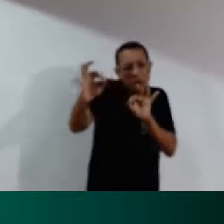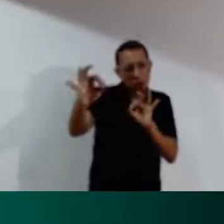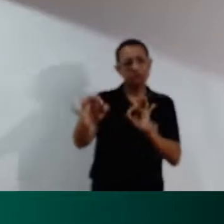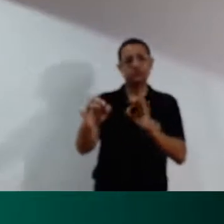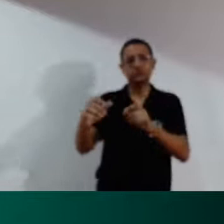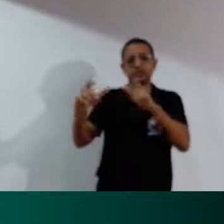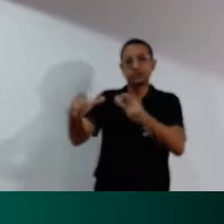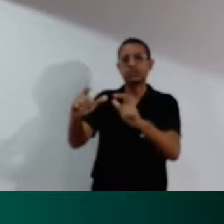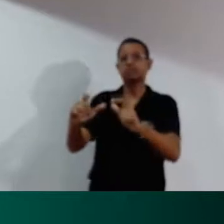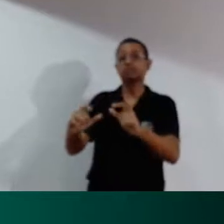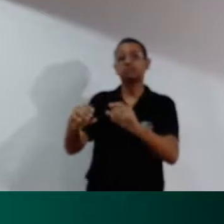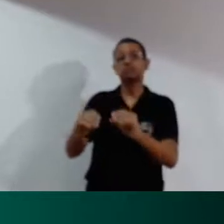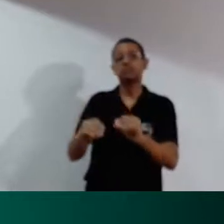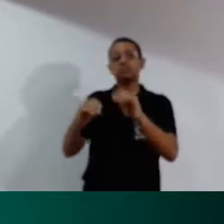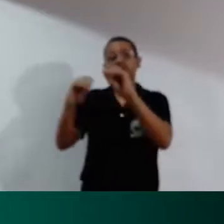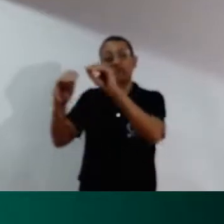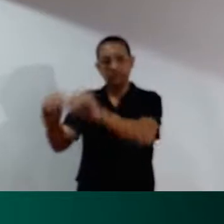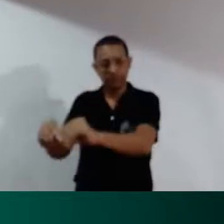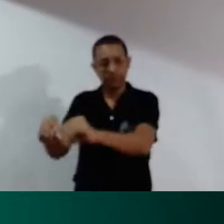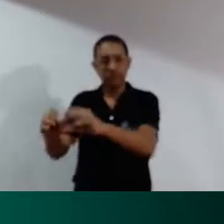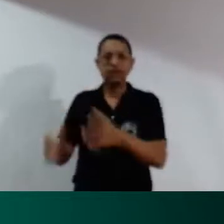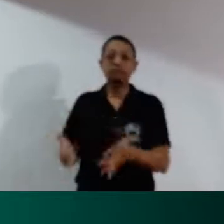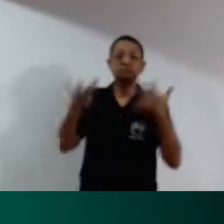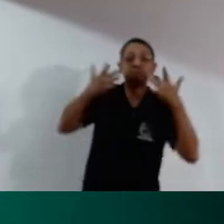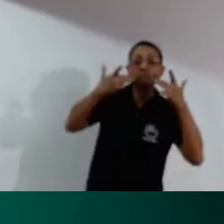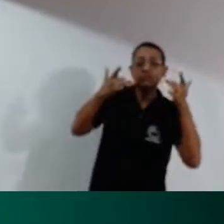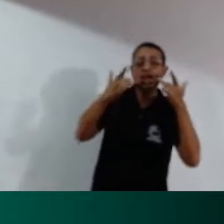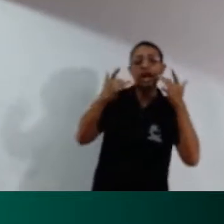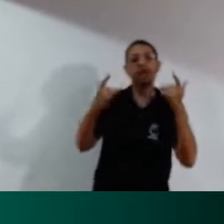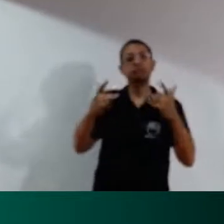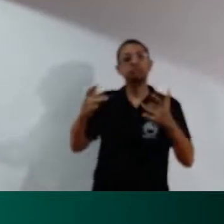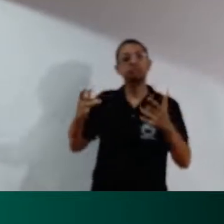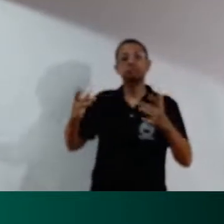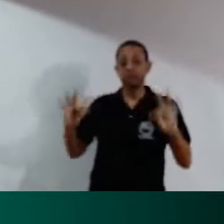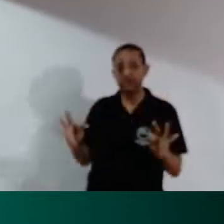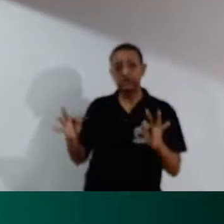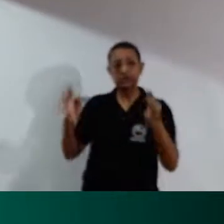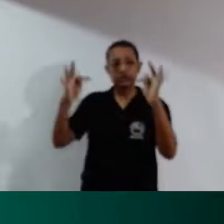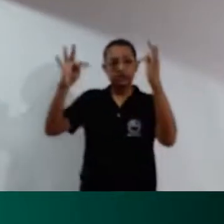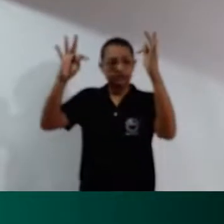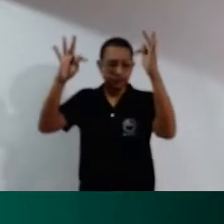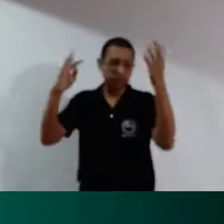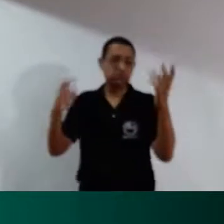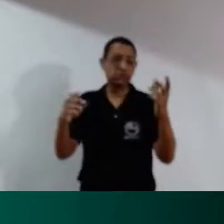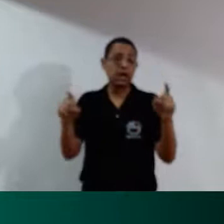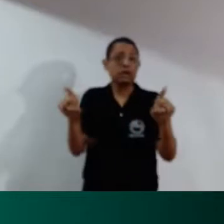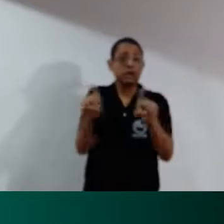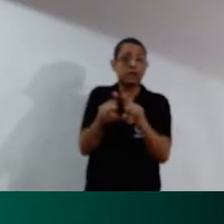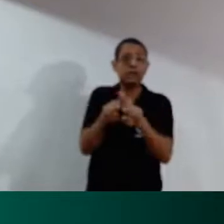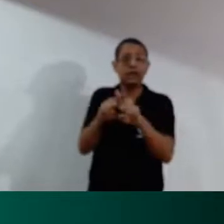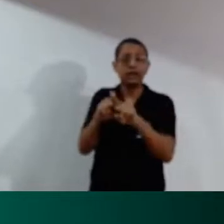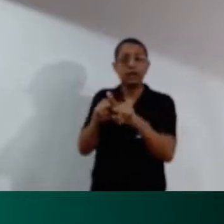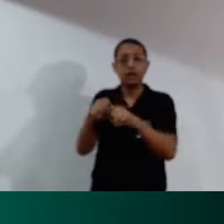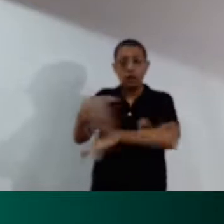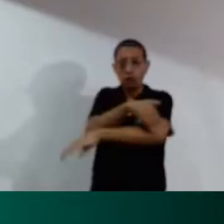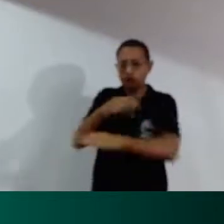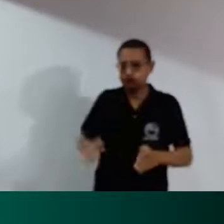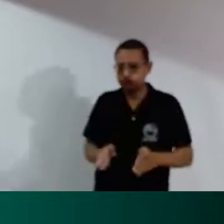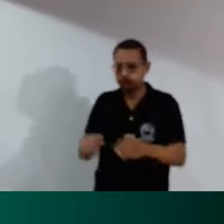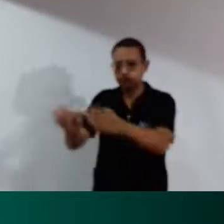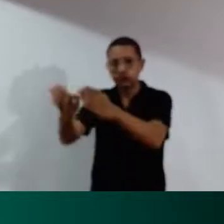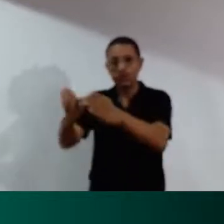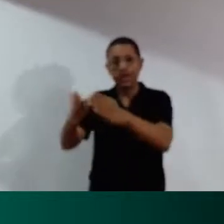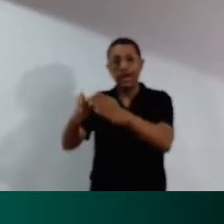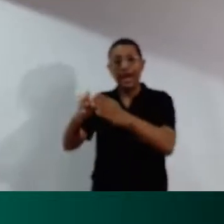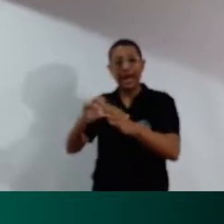ela pode ir o teatro pode ir a a tecnologia Pode estradas a geração de